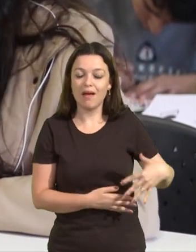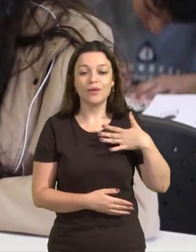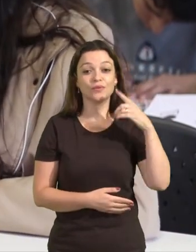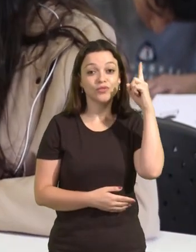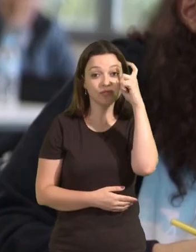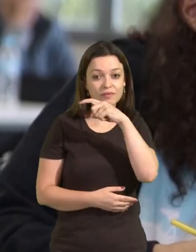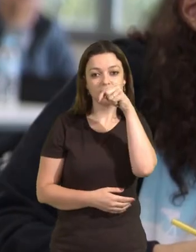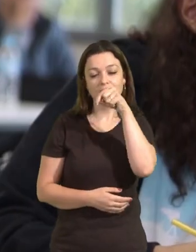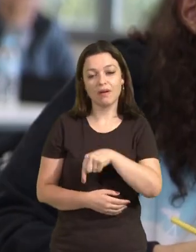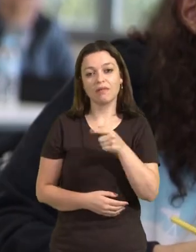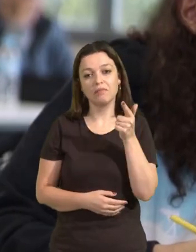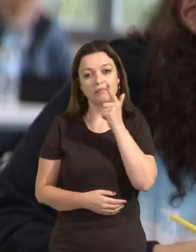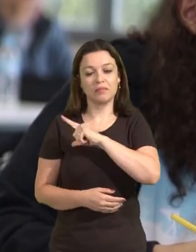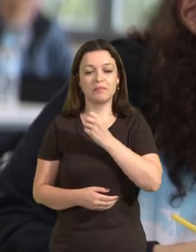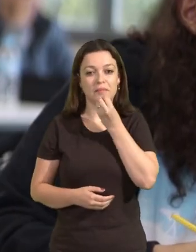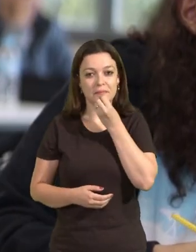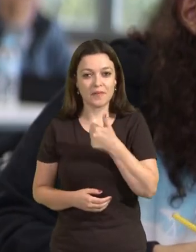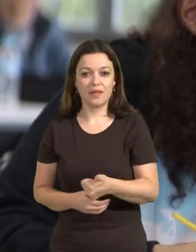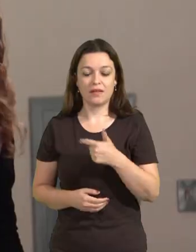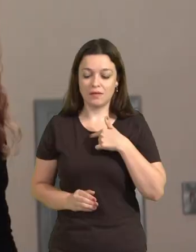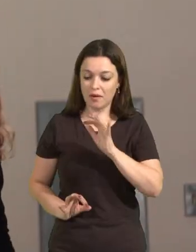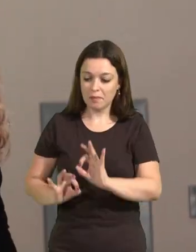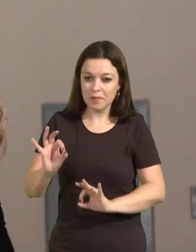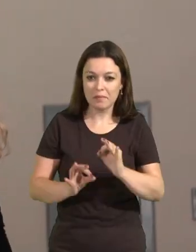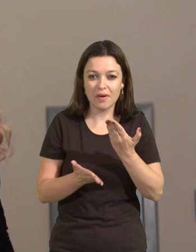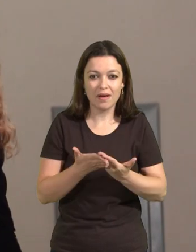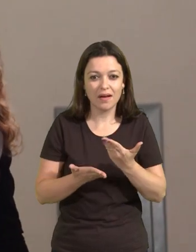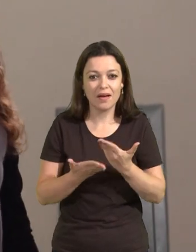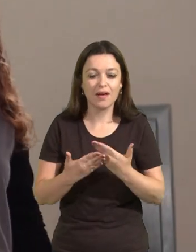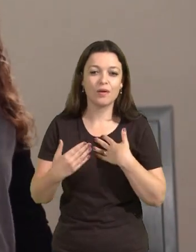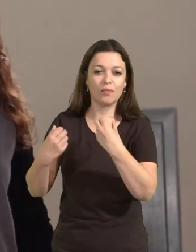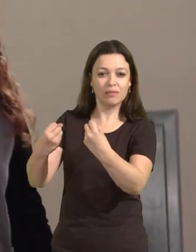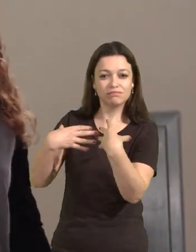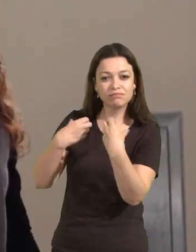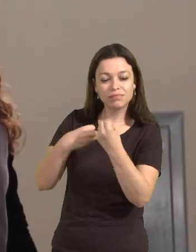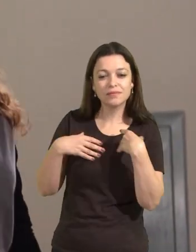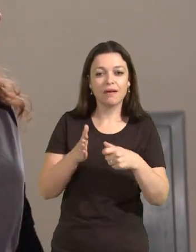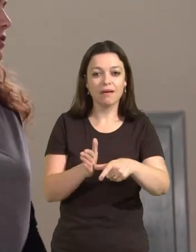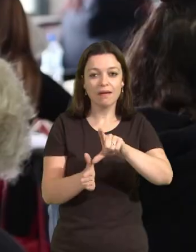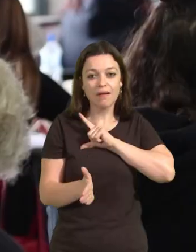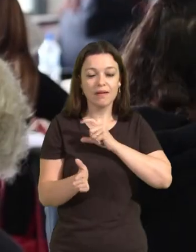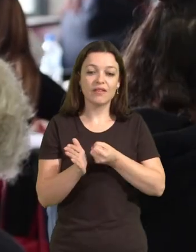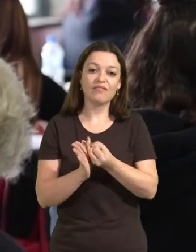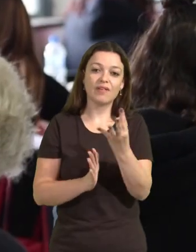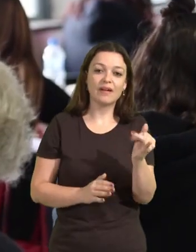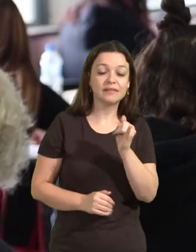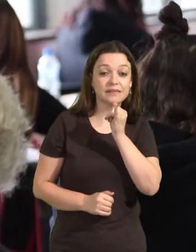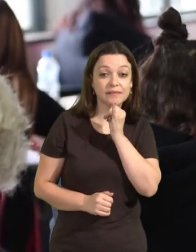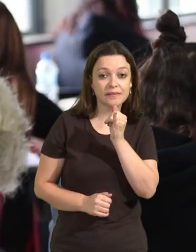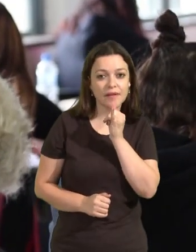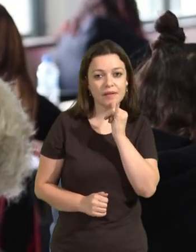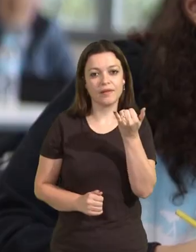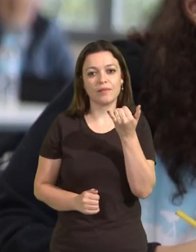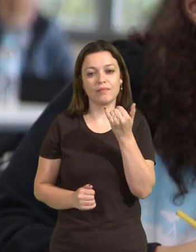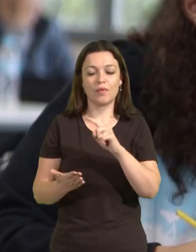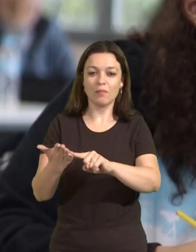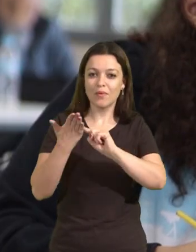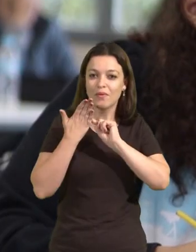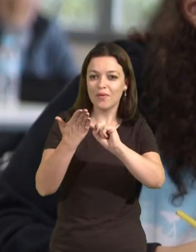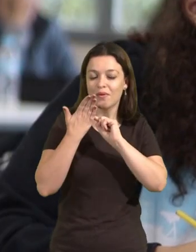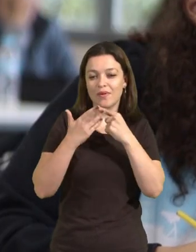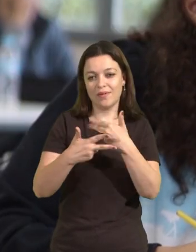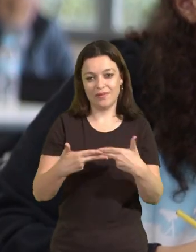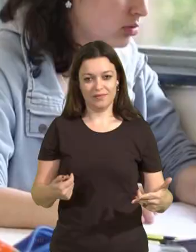muito mais caro. Porque elas entendem do que elas estão falando, elas preparam a aula antes, elas trazem muitos exemplos para a gente,